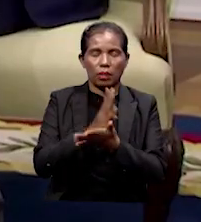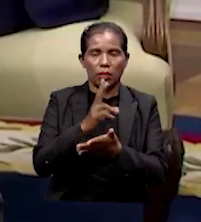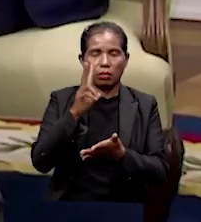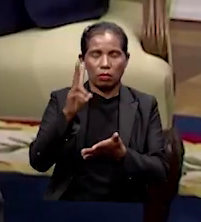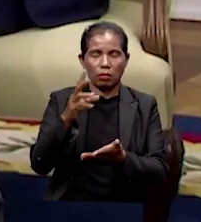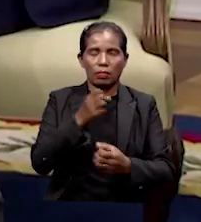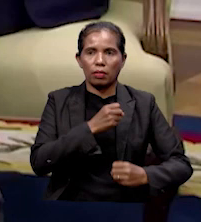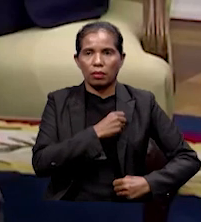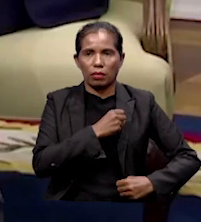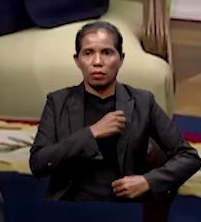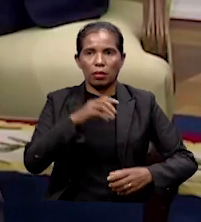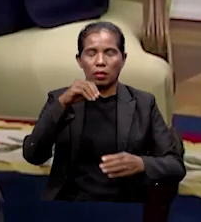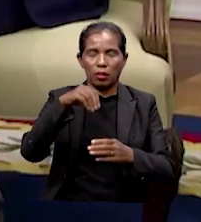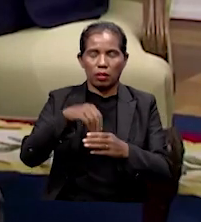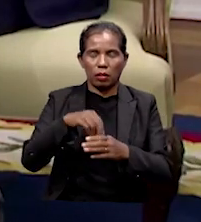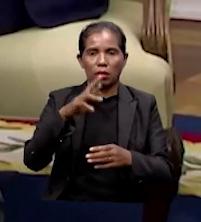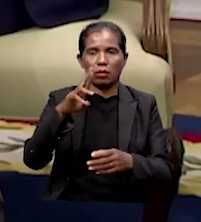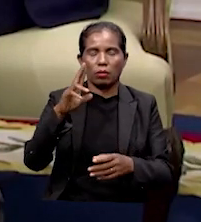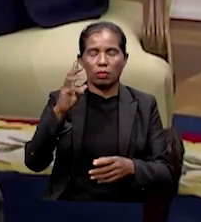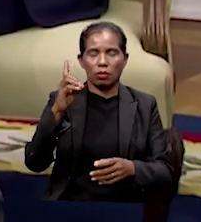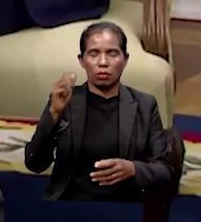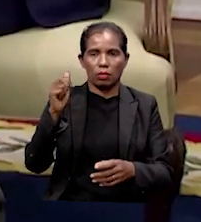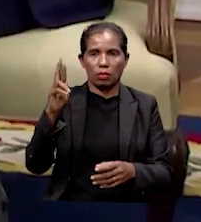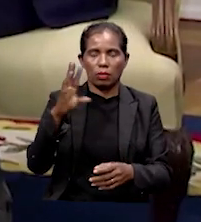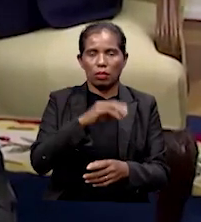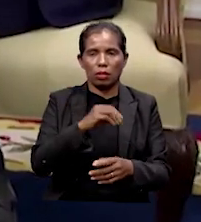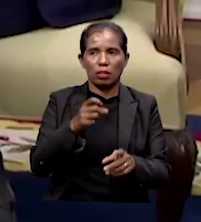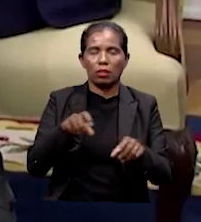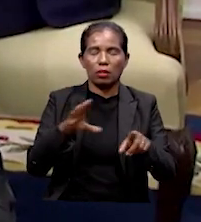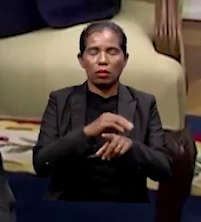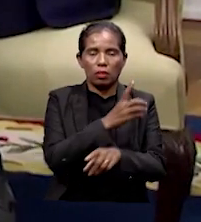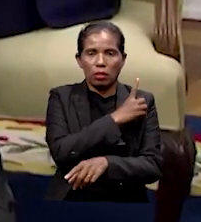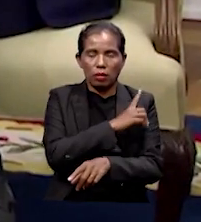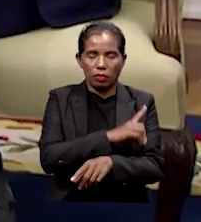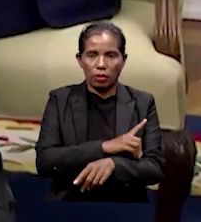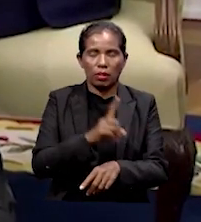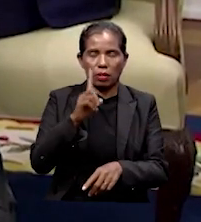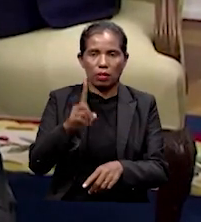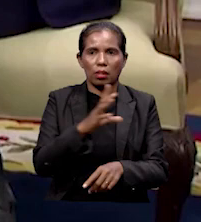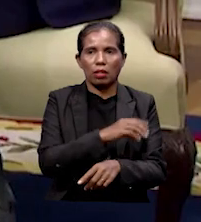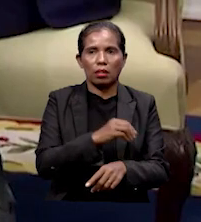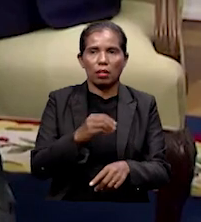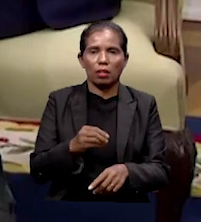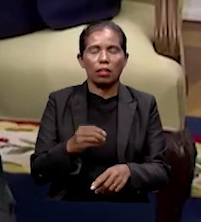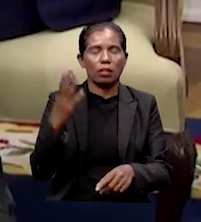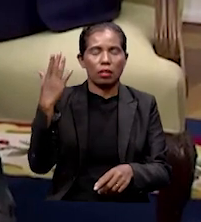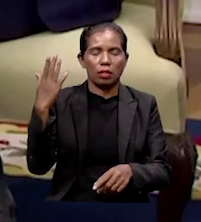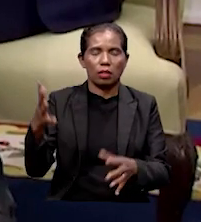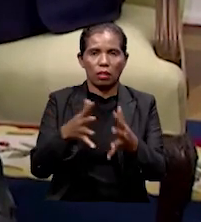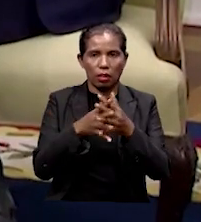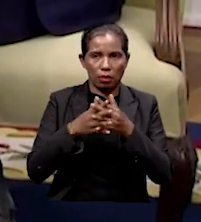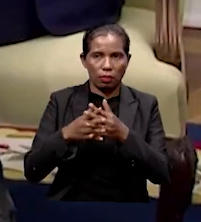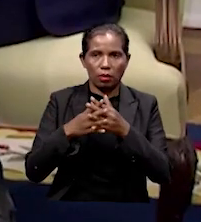militar, inclui rudal patriota ida, husi sistema defesa aérea ida, nebe avançado e Estados Unidos